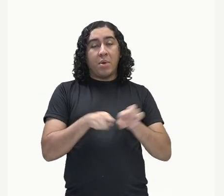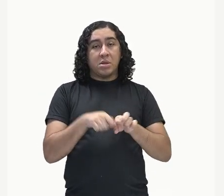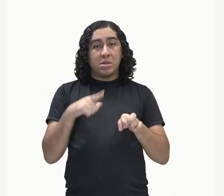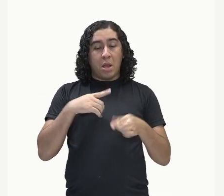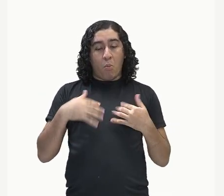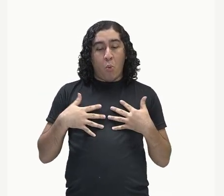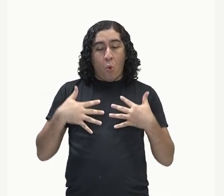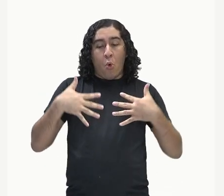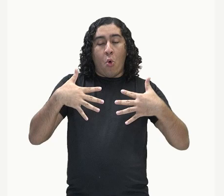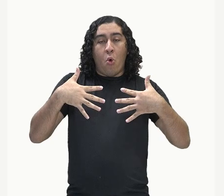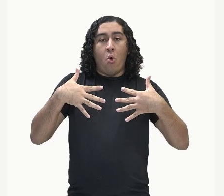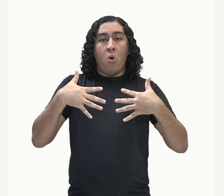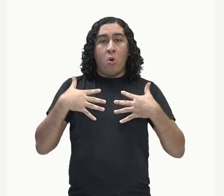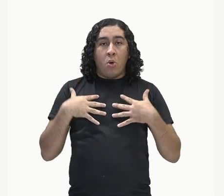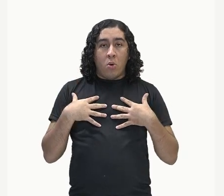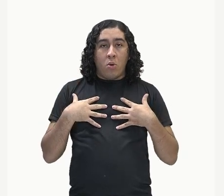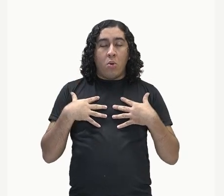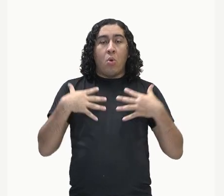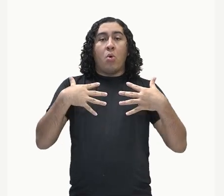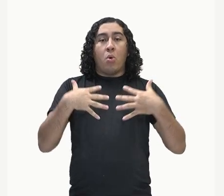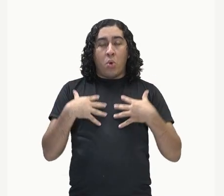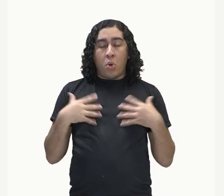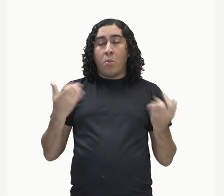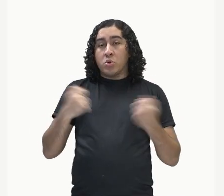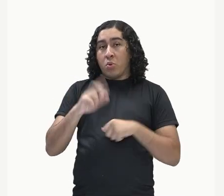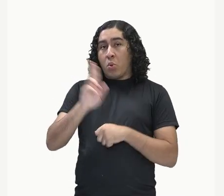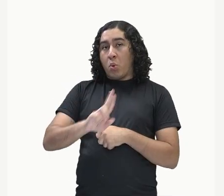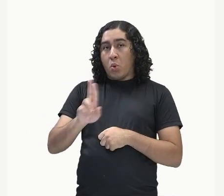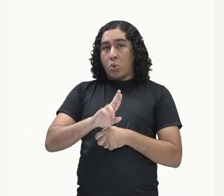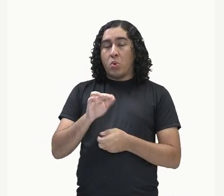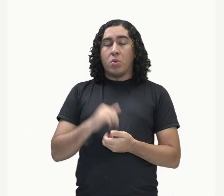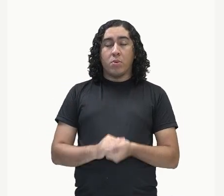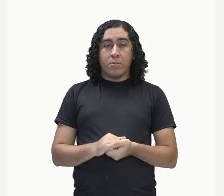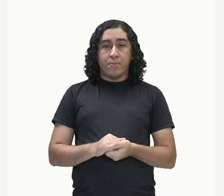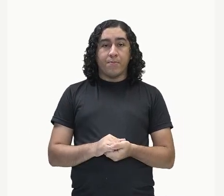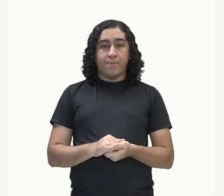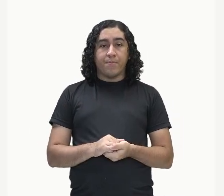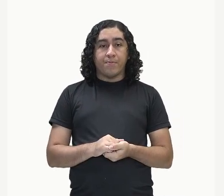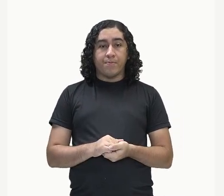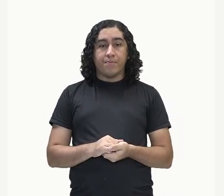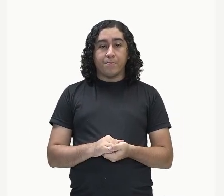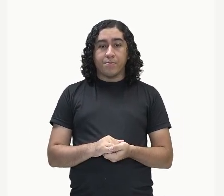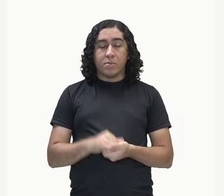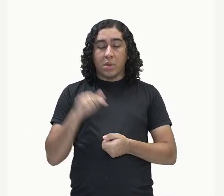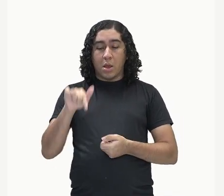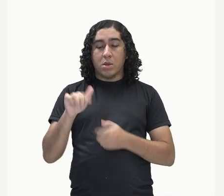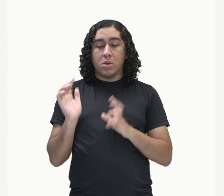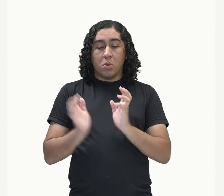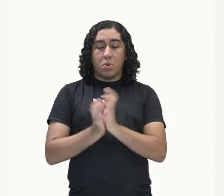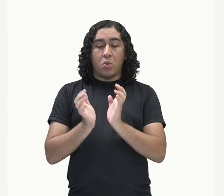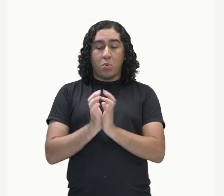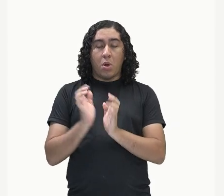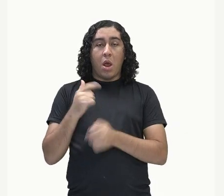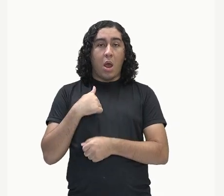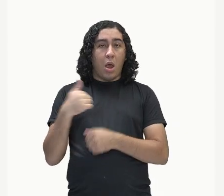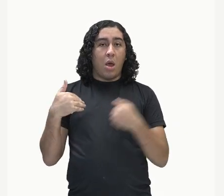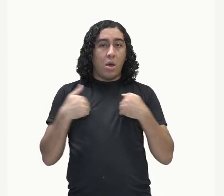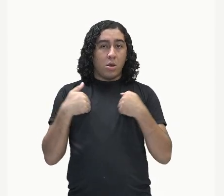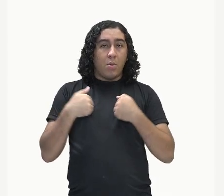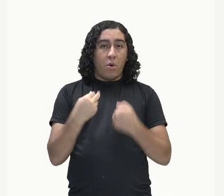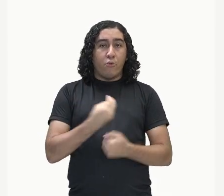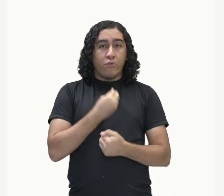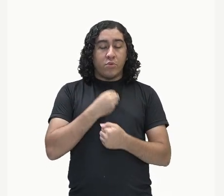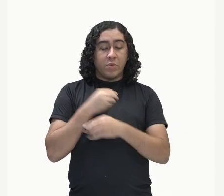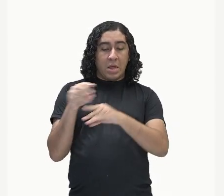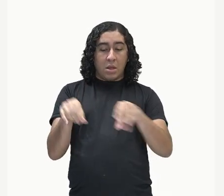né? Pulmões bastante eficientes. Então, a gente já observa aqui que no grupo dos répteis, são aqueles animais que vivem no ambiente